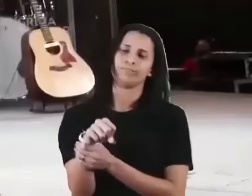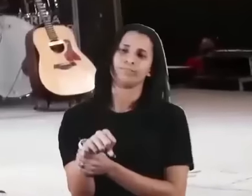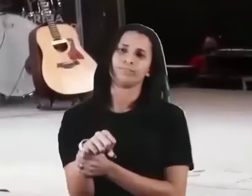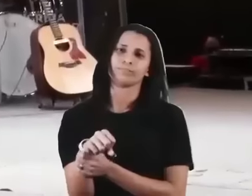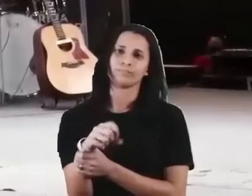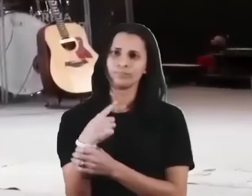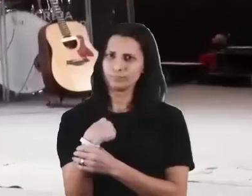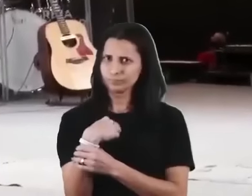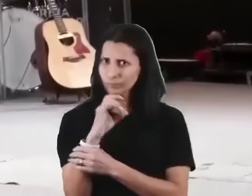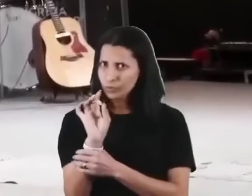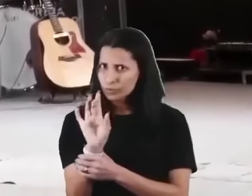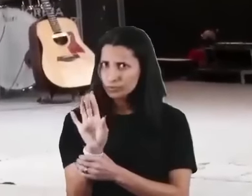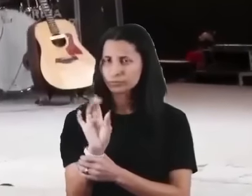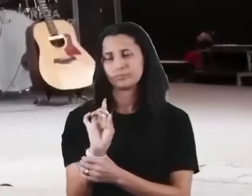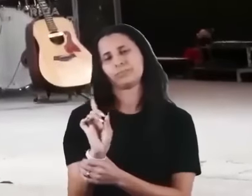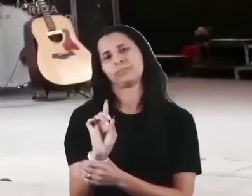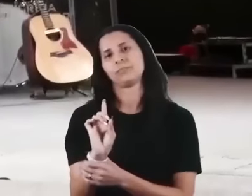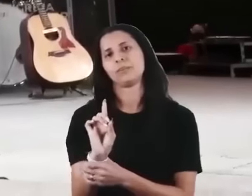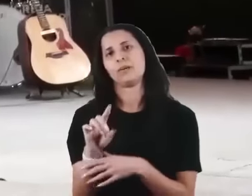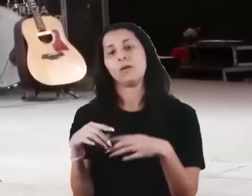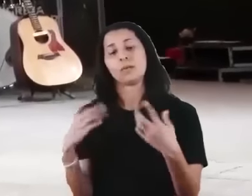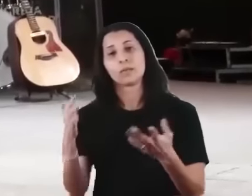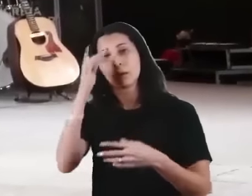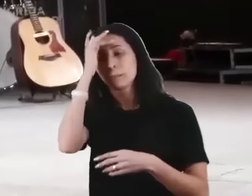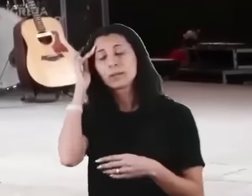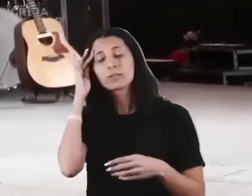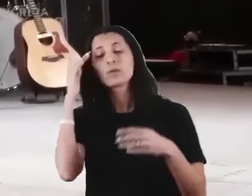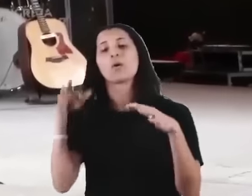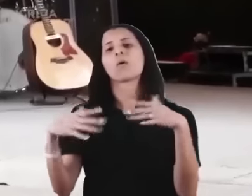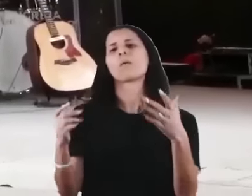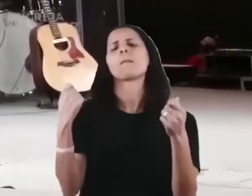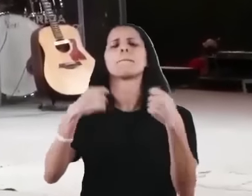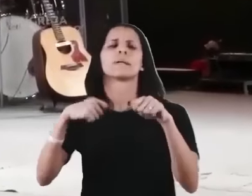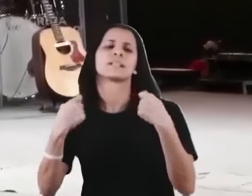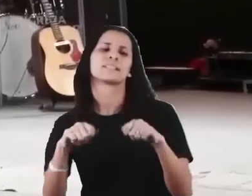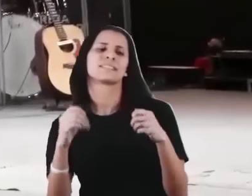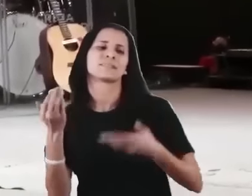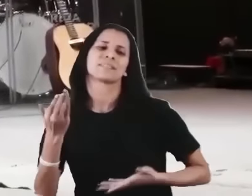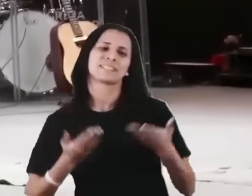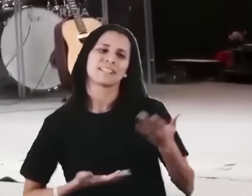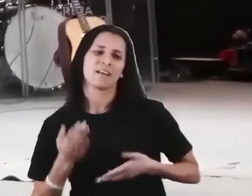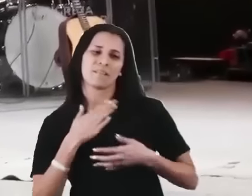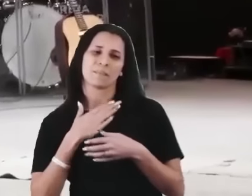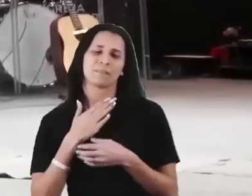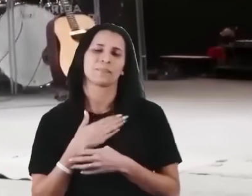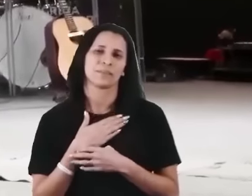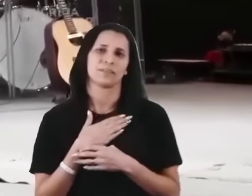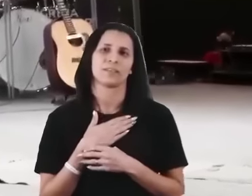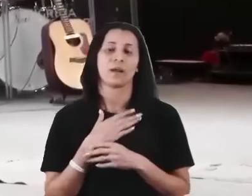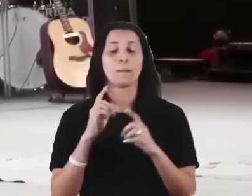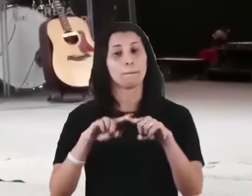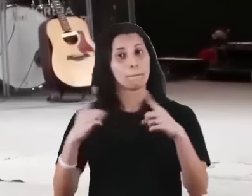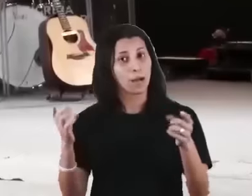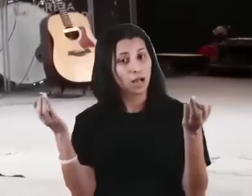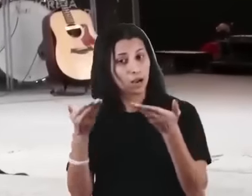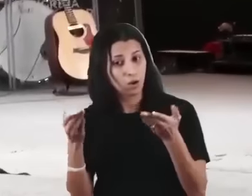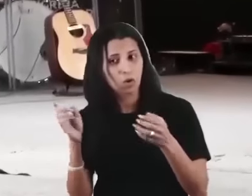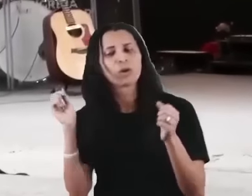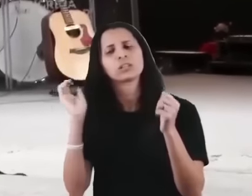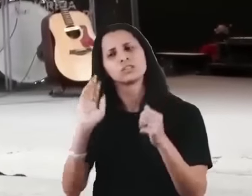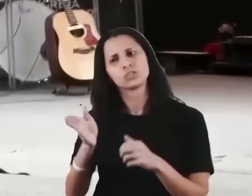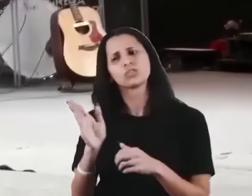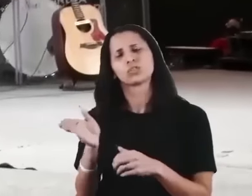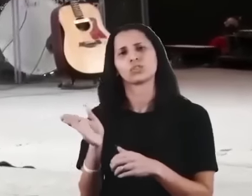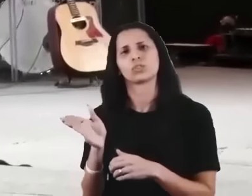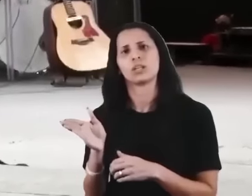velho que eu sou eu é aquela pessoa que quando precisa de você minha serva mas agora quando já tenho que ela queria